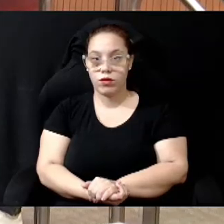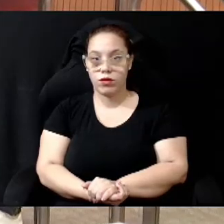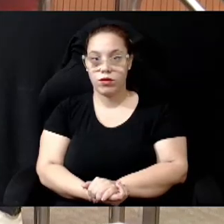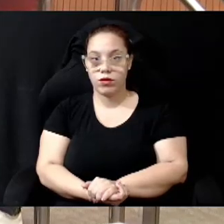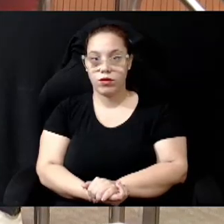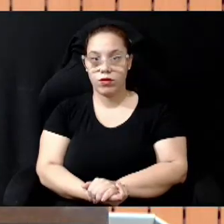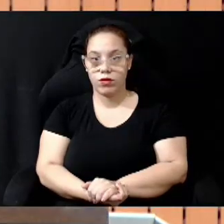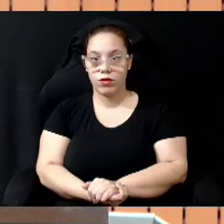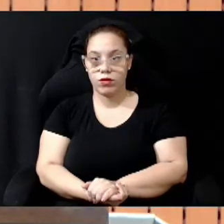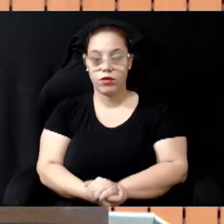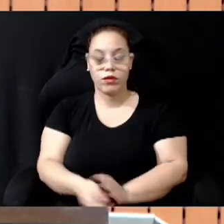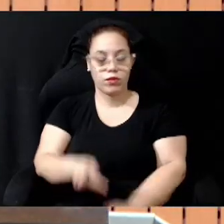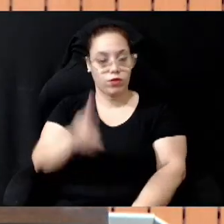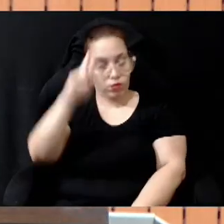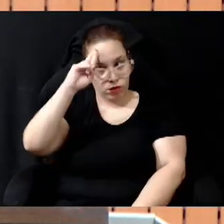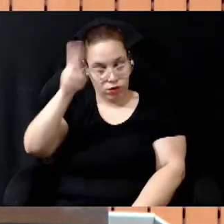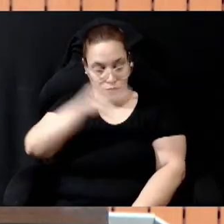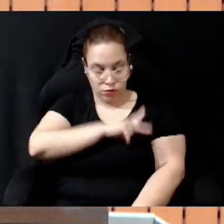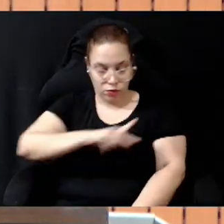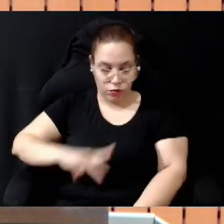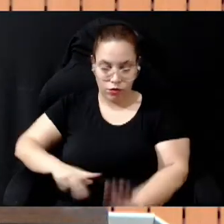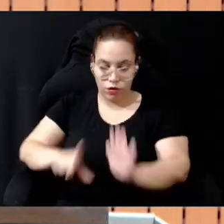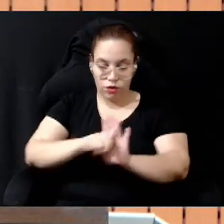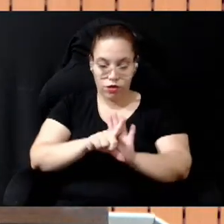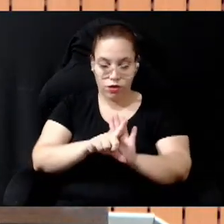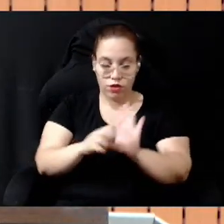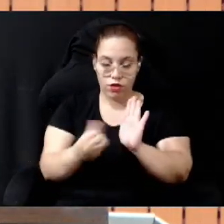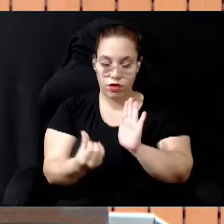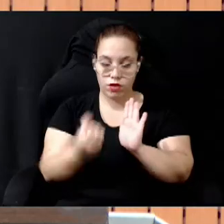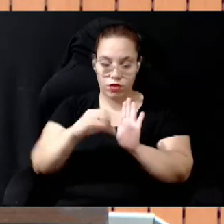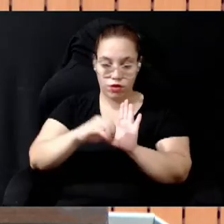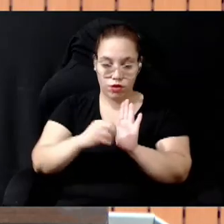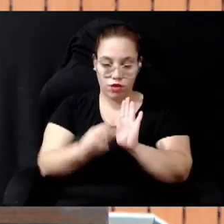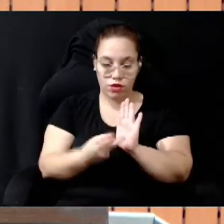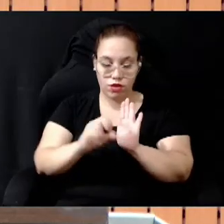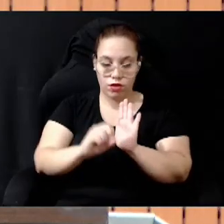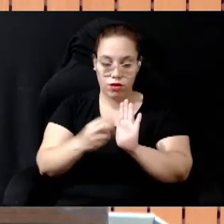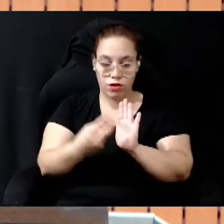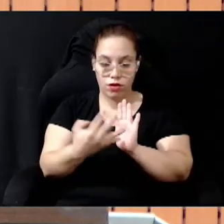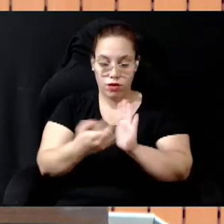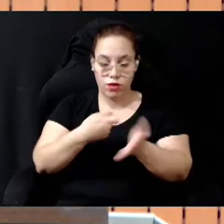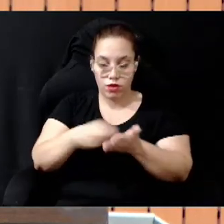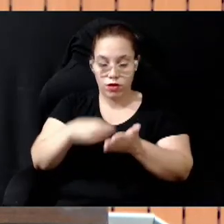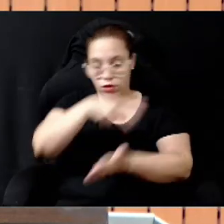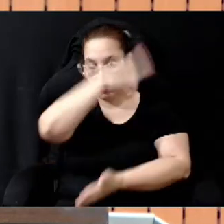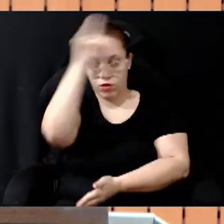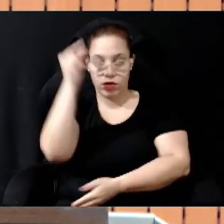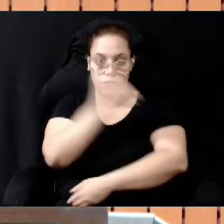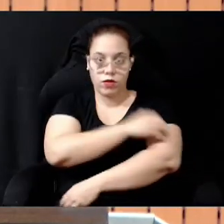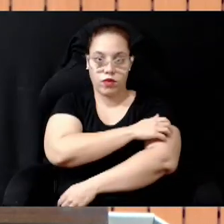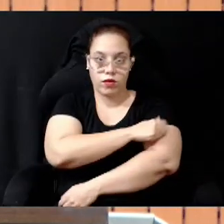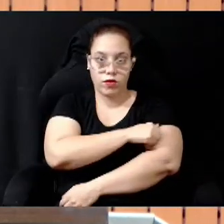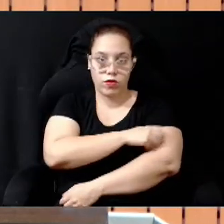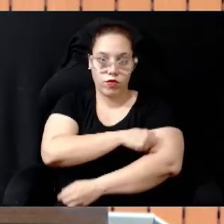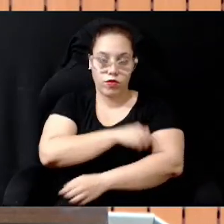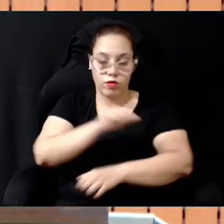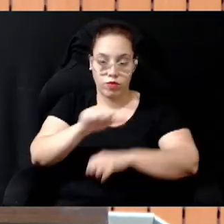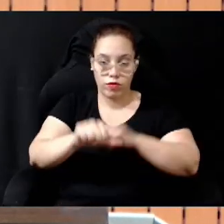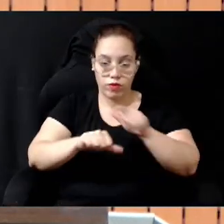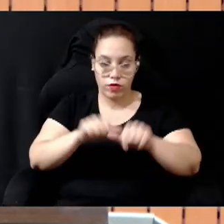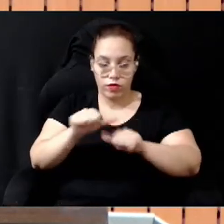Senhor presidente, o PLC 69 de 2024, de autoria do prefeito municipal, que revoga dispositivo da